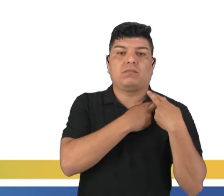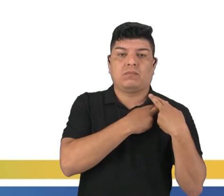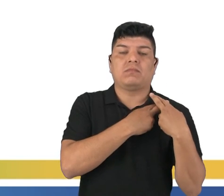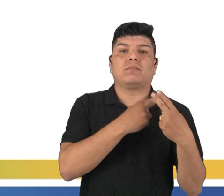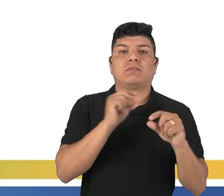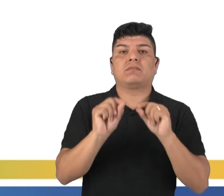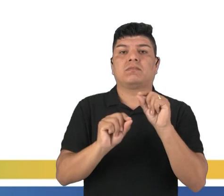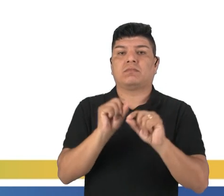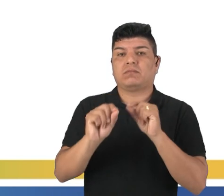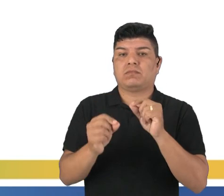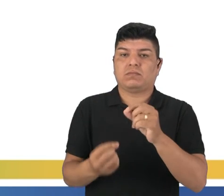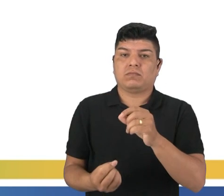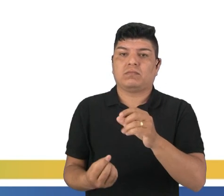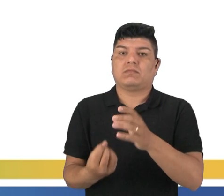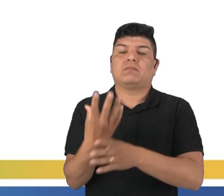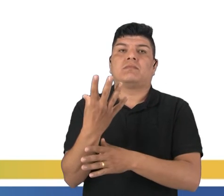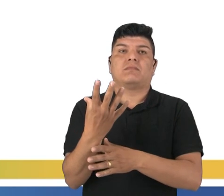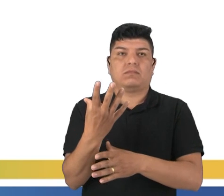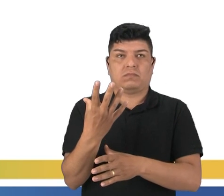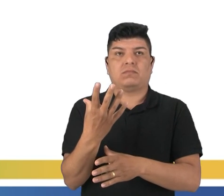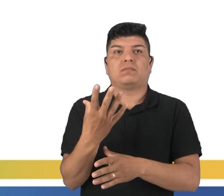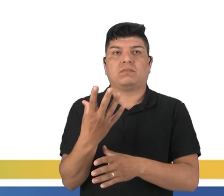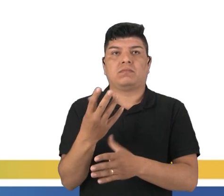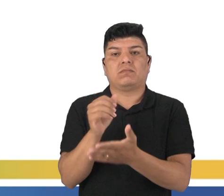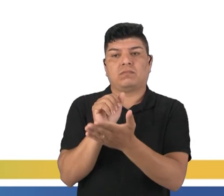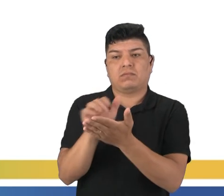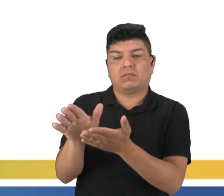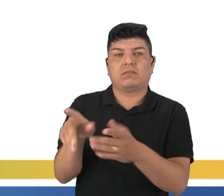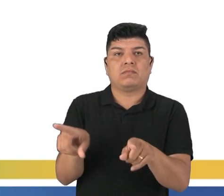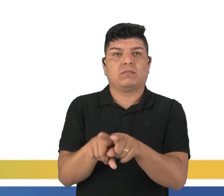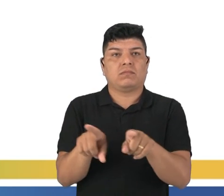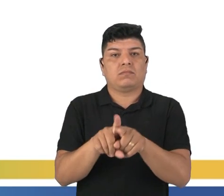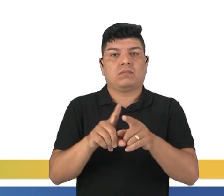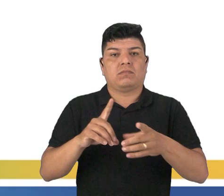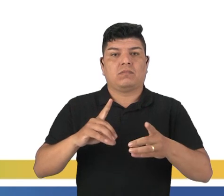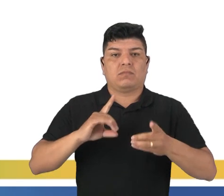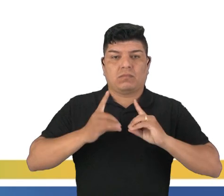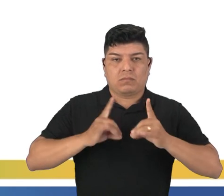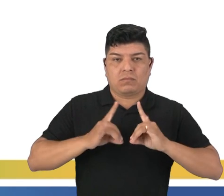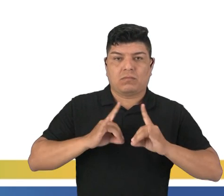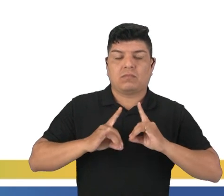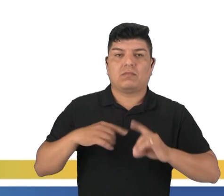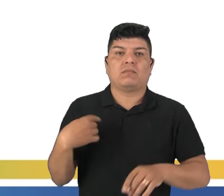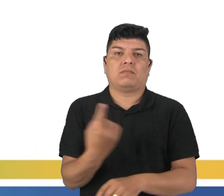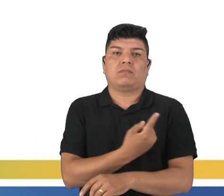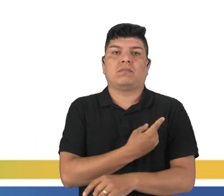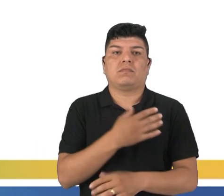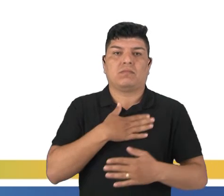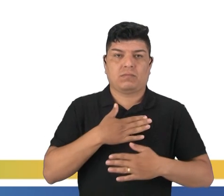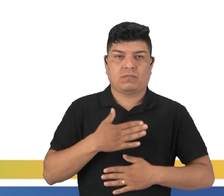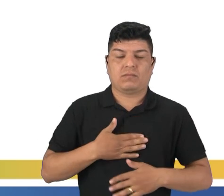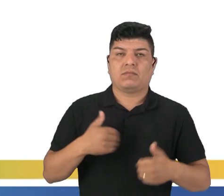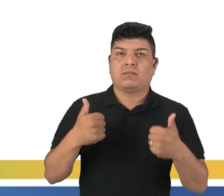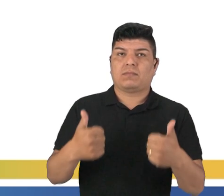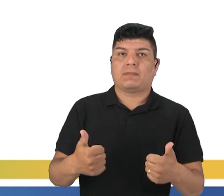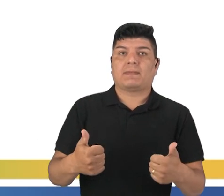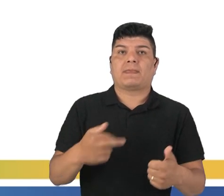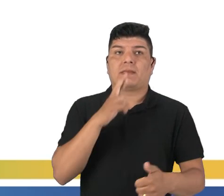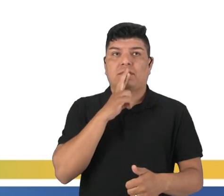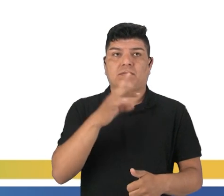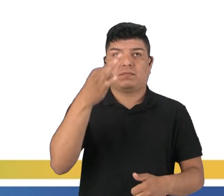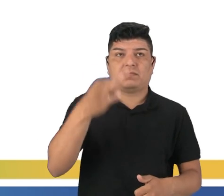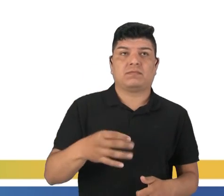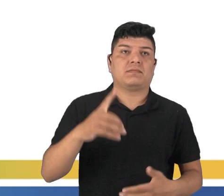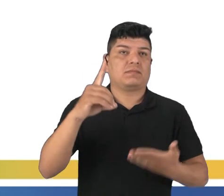responsáveis pela produção e excreção dos hormônios em nosso corpo. Certo? Então, a